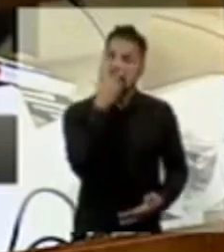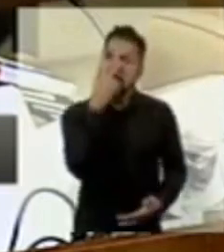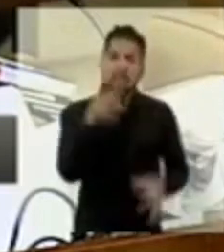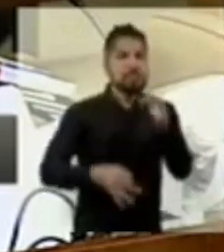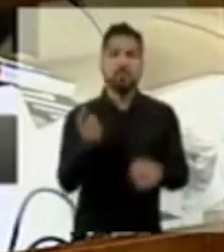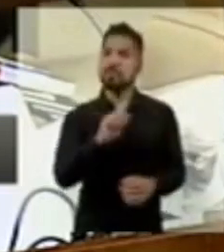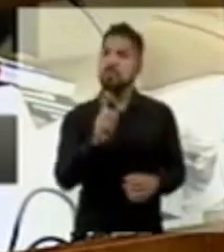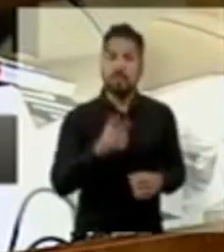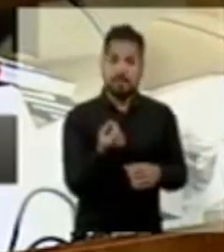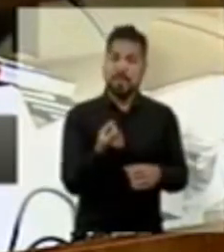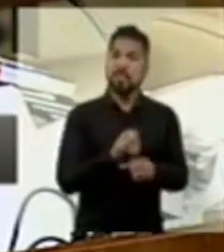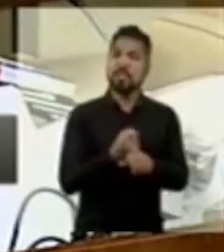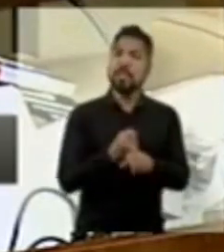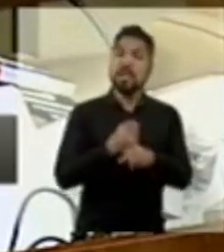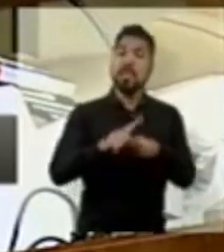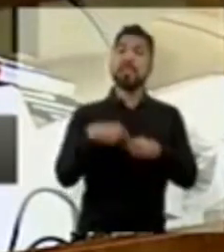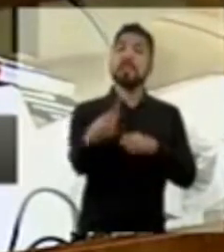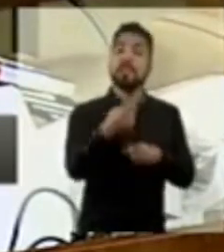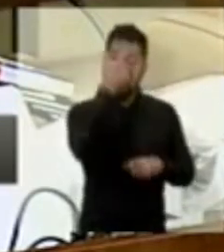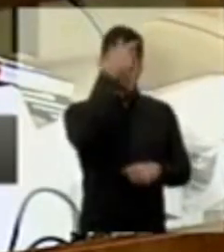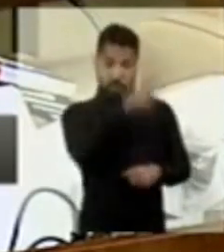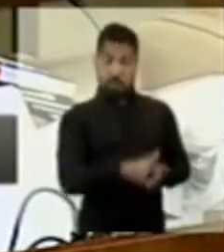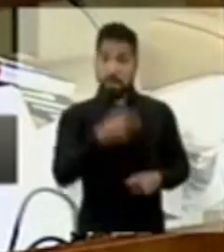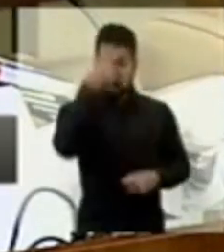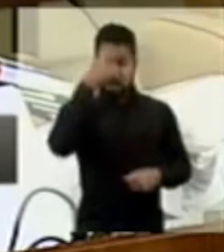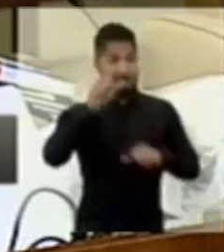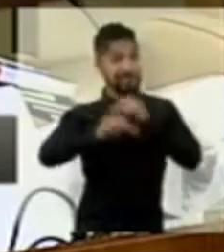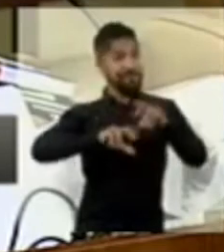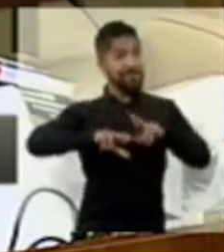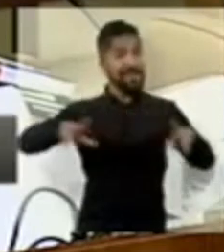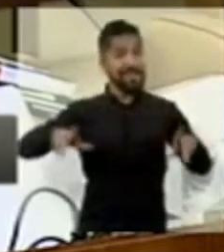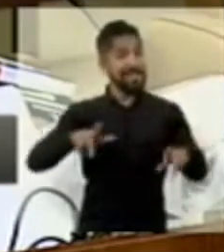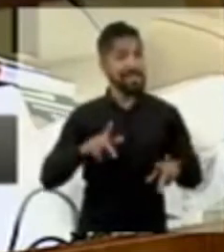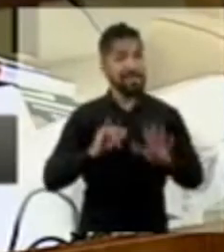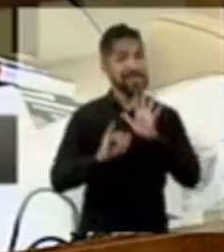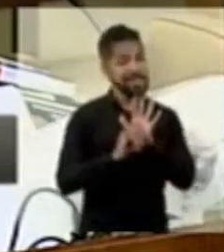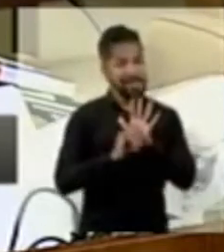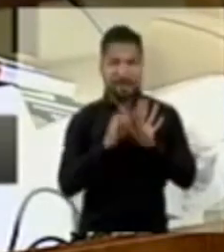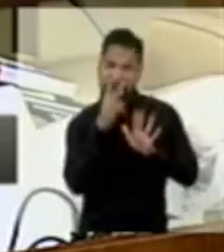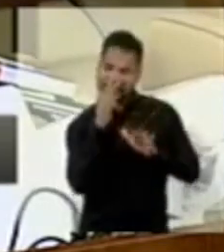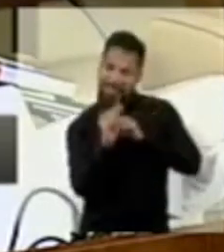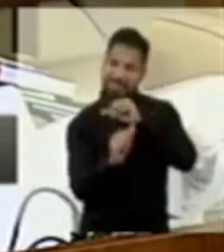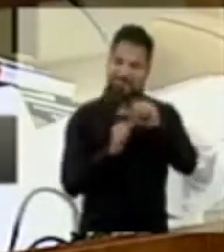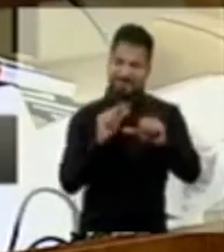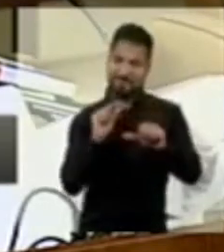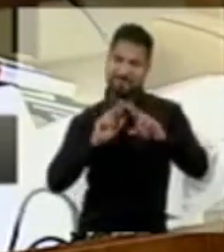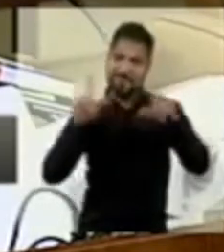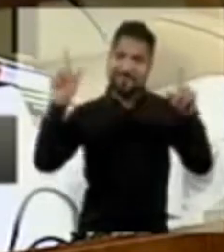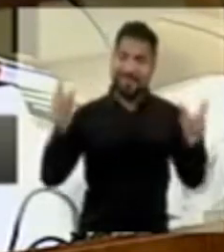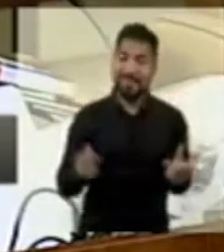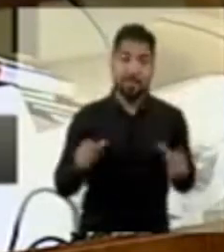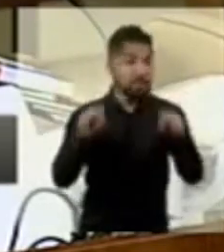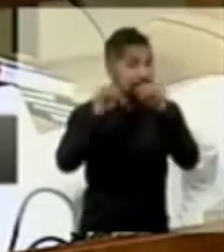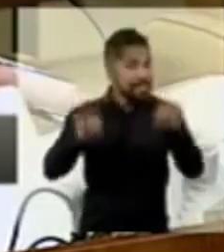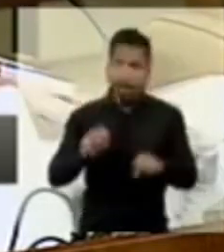vinte anos depois a pessoa já é outra já mudou os seus valores o sistema é totalmente